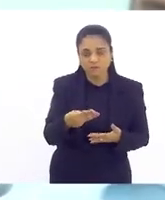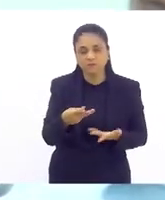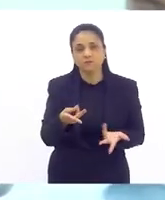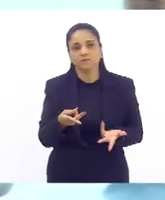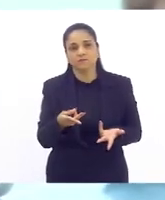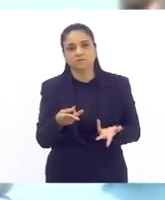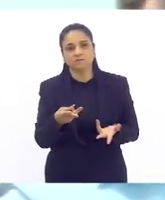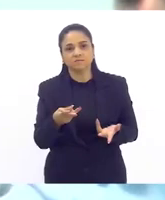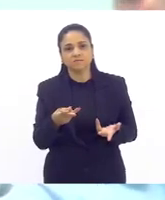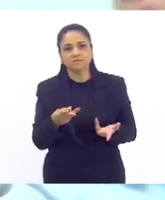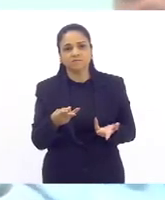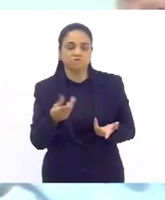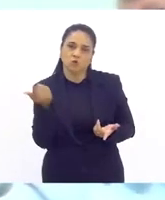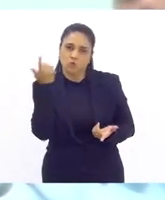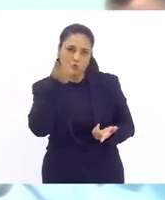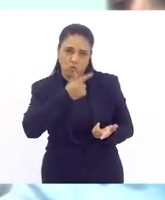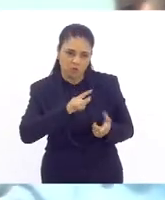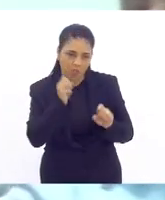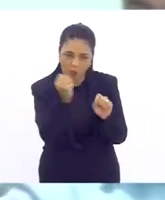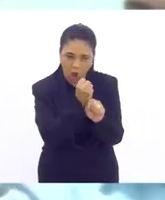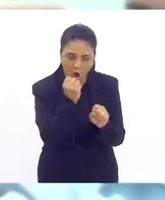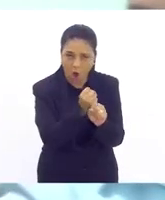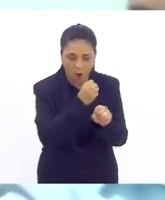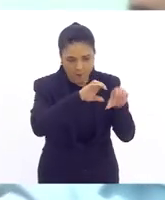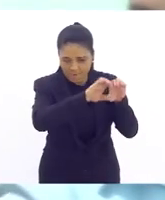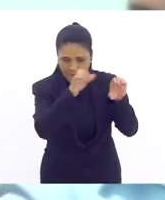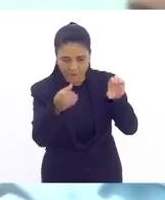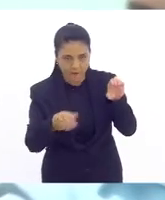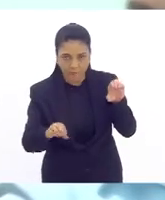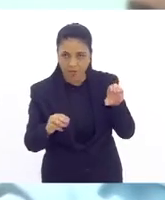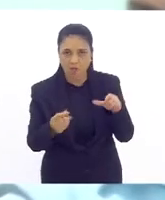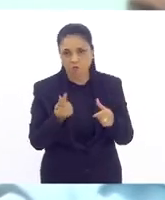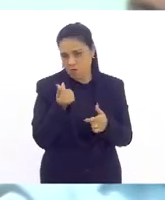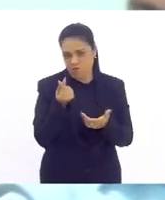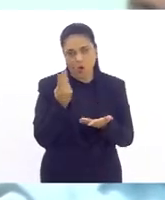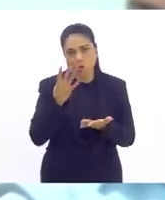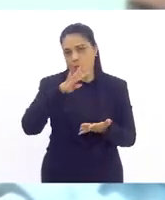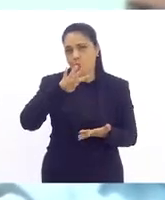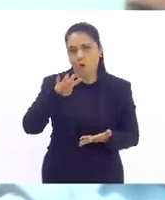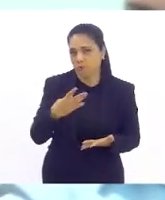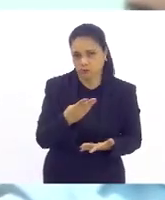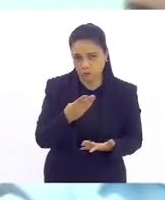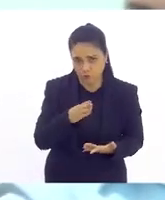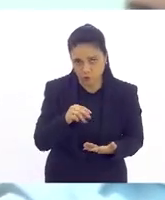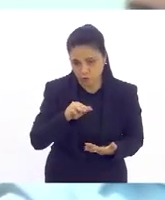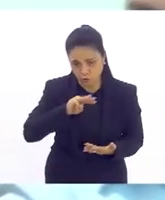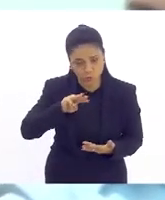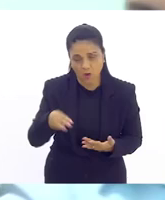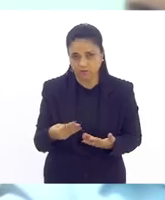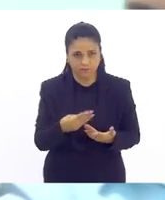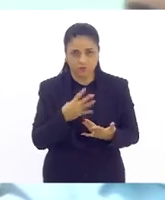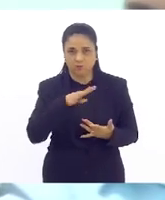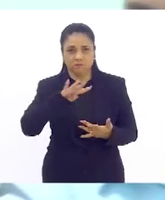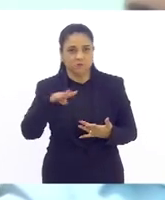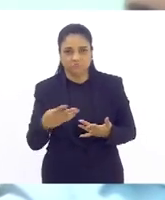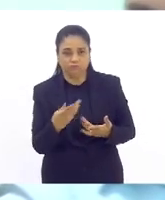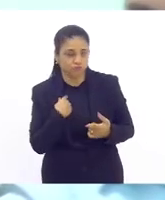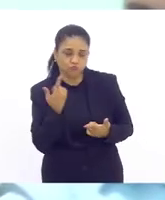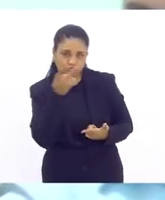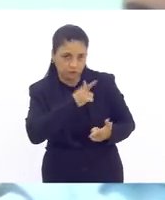e obviamente não faz uma obra de saneamento ambiental com esse valor outra coisa a maior parte dessas